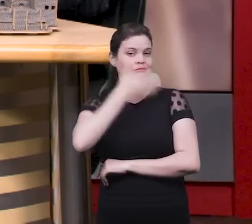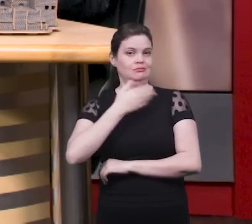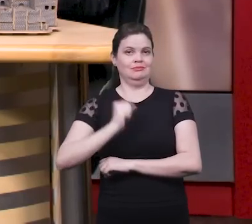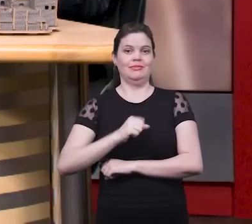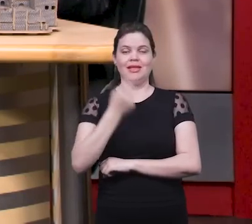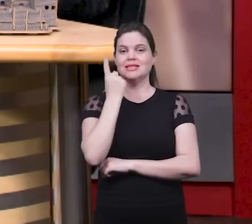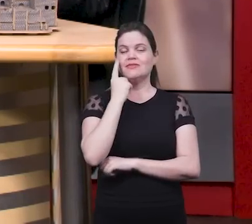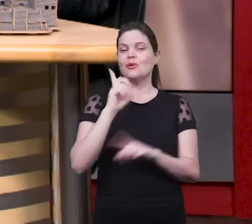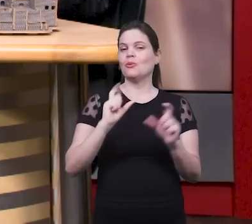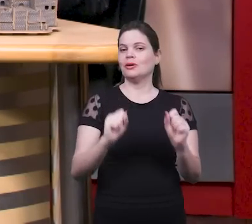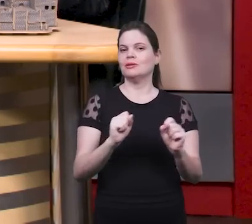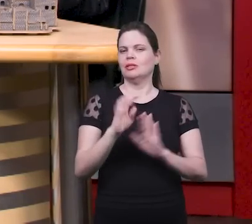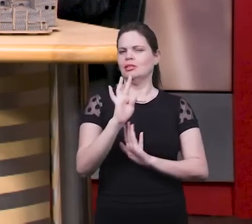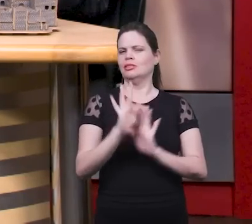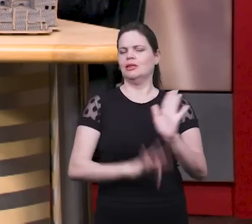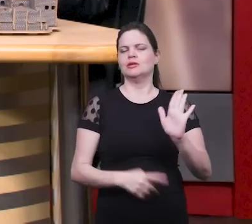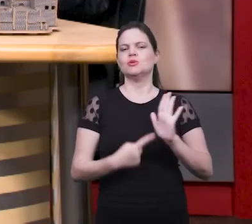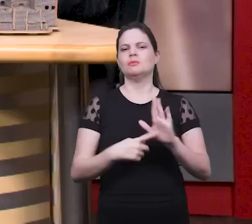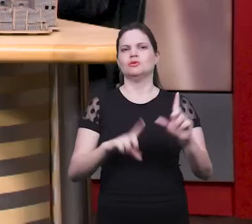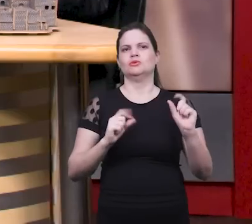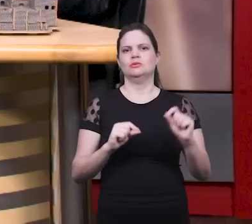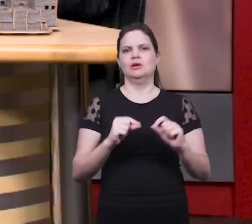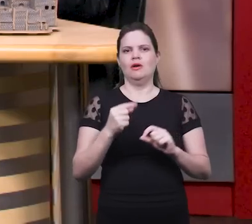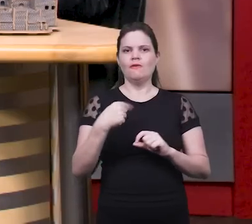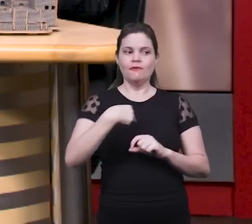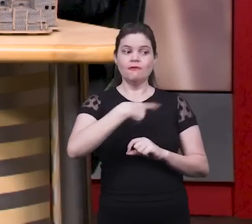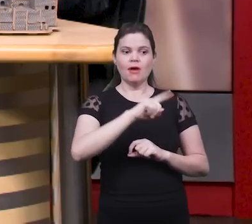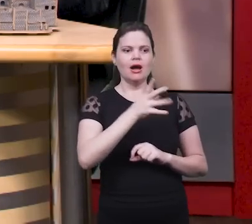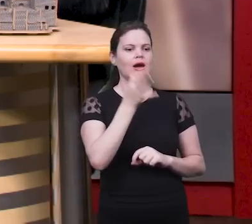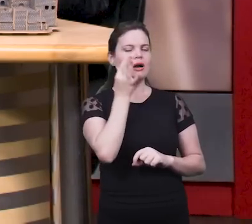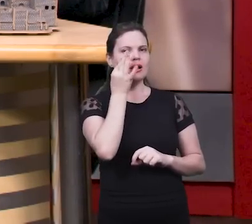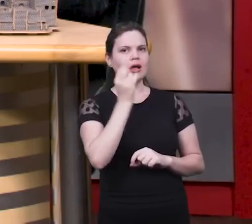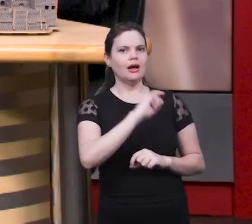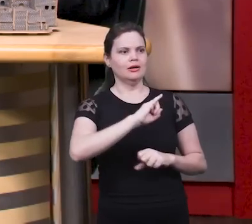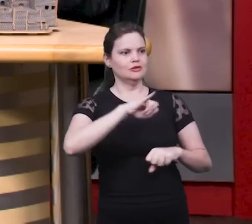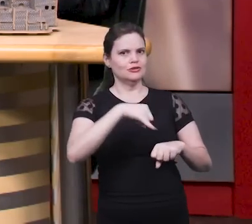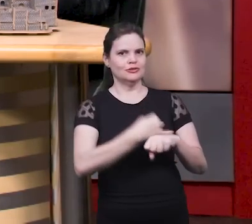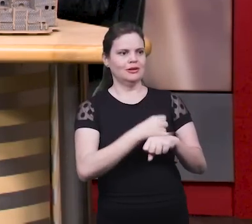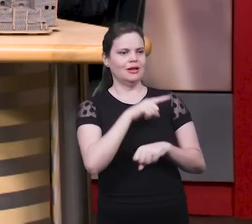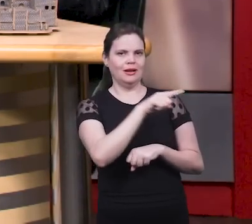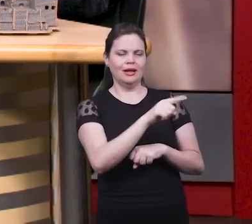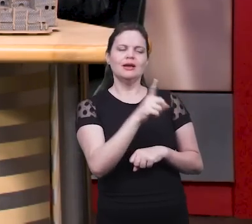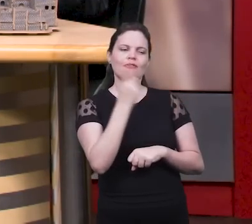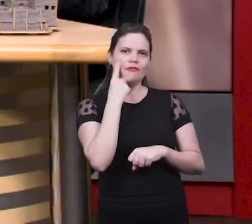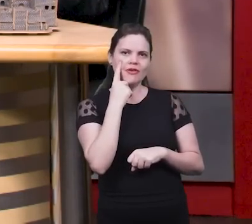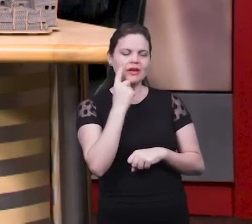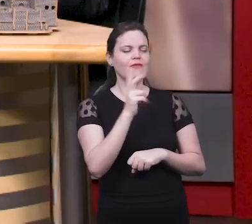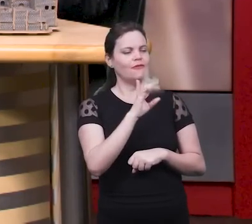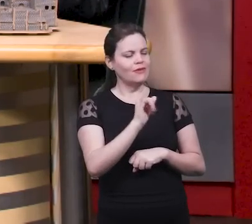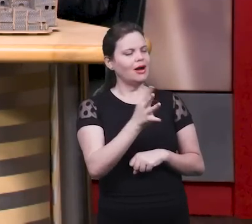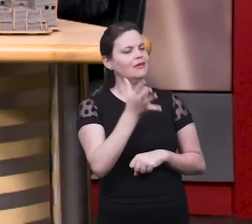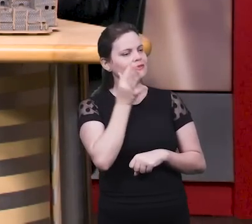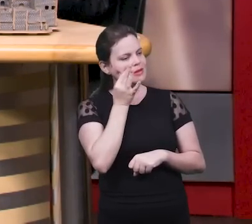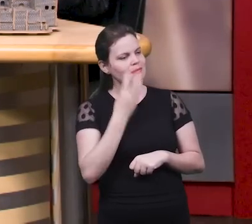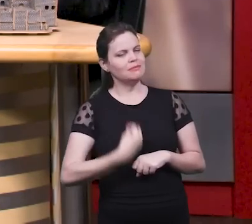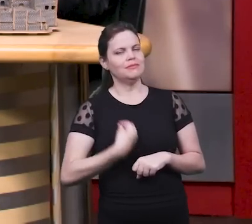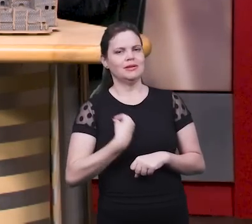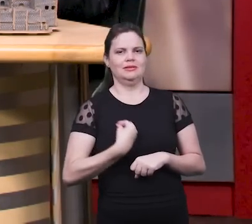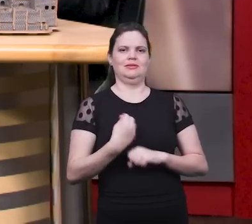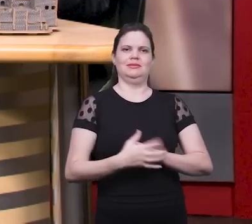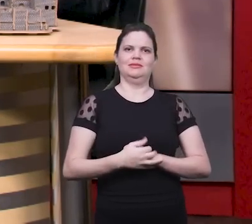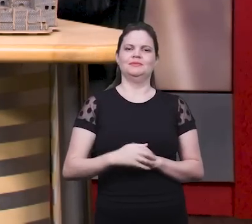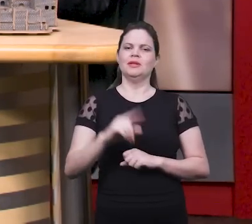bíblico, hoje você vai em Israel, você vê esse tanque lá. Então, as comparações são maravilhosas,